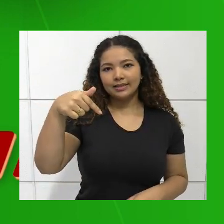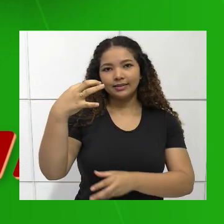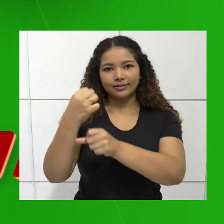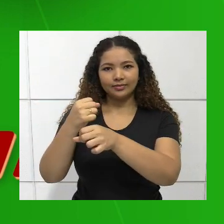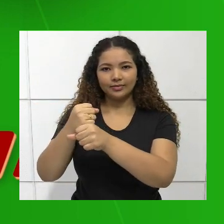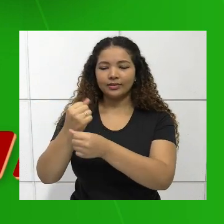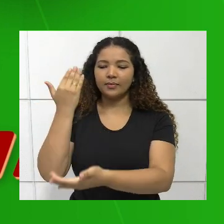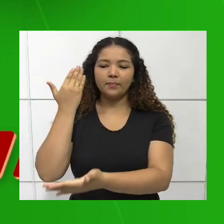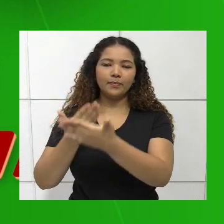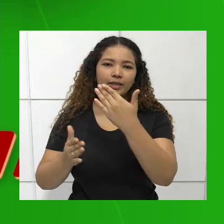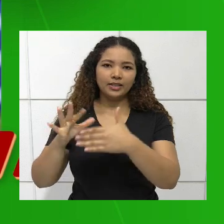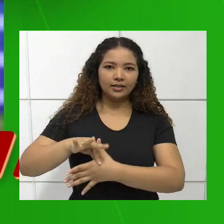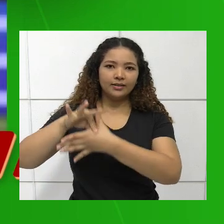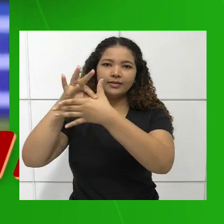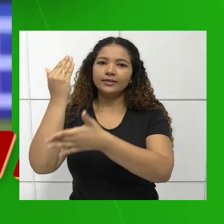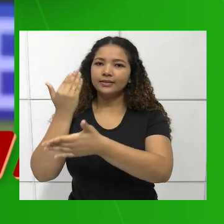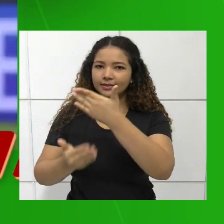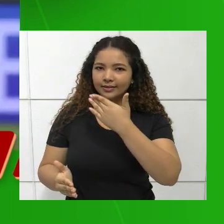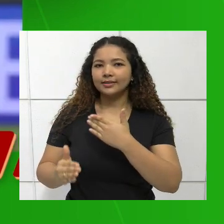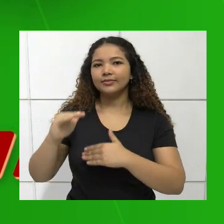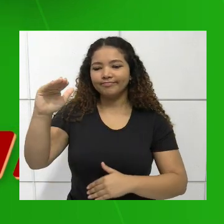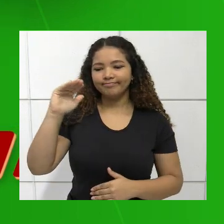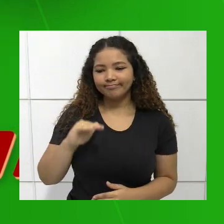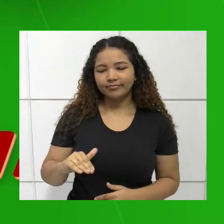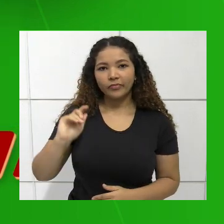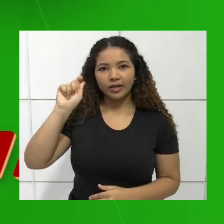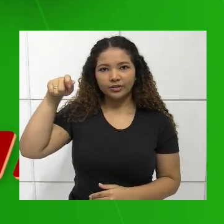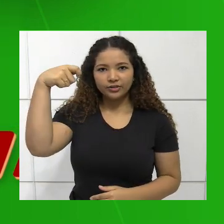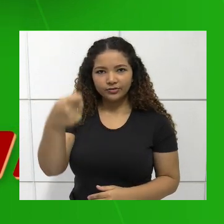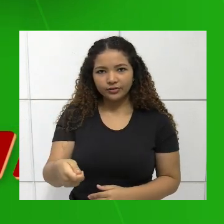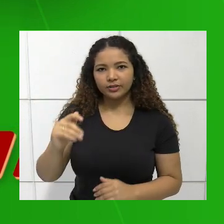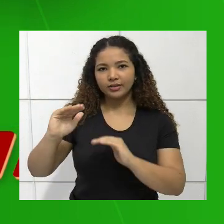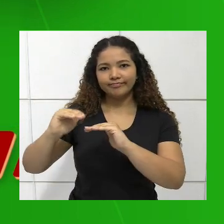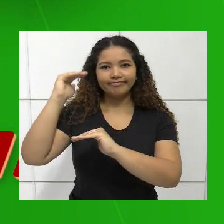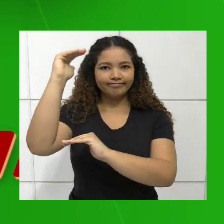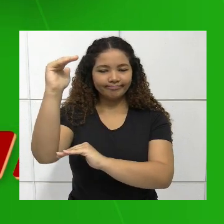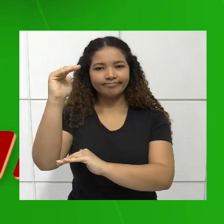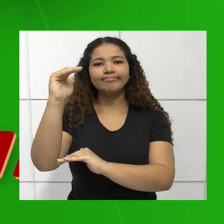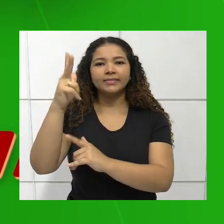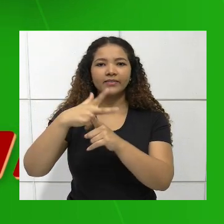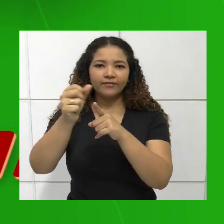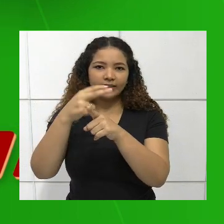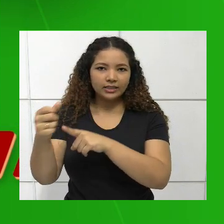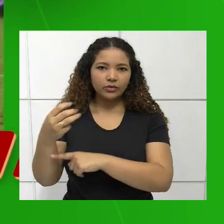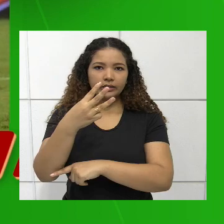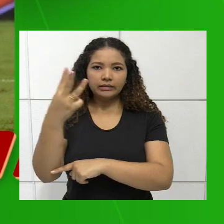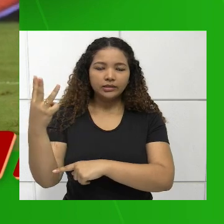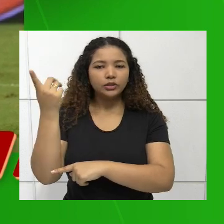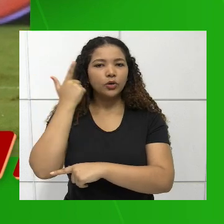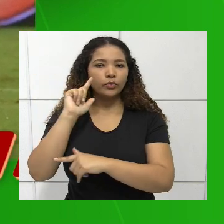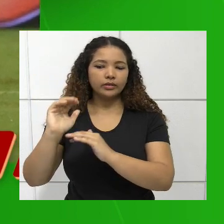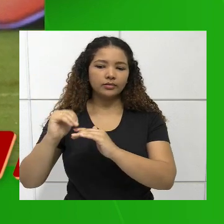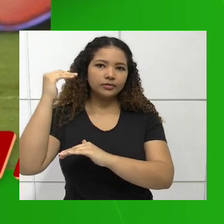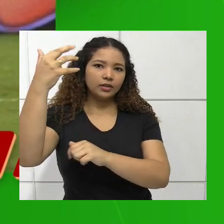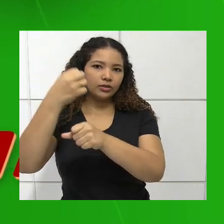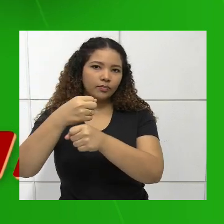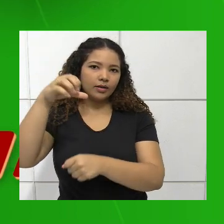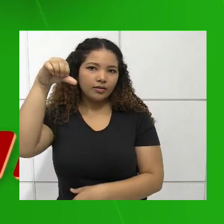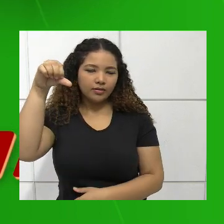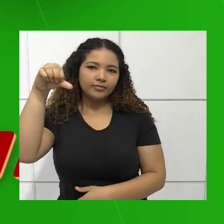liderança das eliminatórias para a Argentina, que venceu os 3 jogos até aqui e soma 9. O